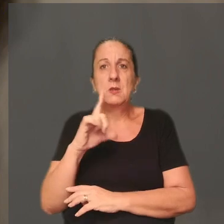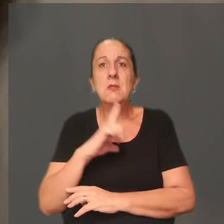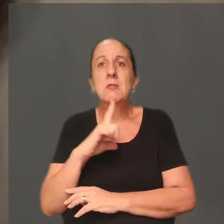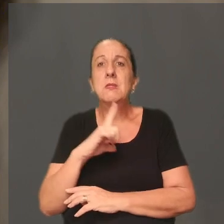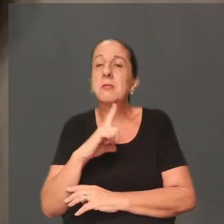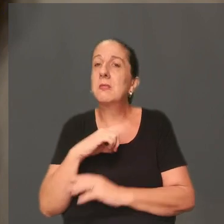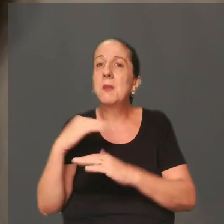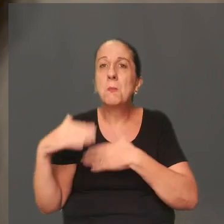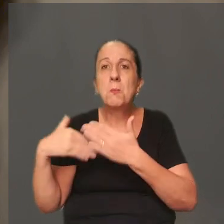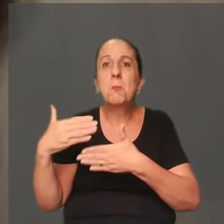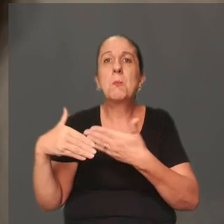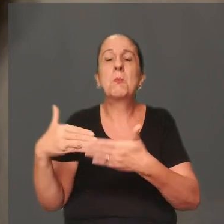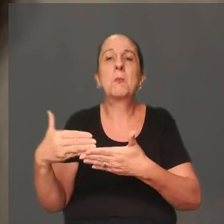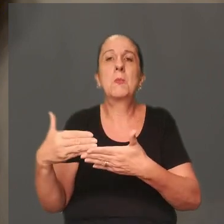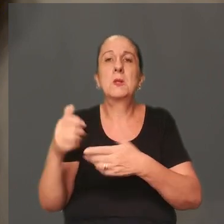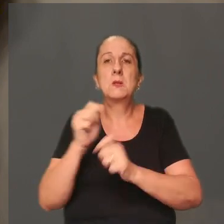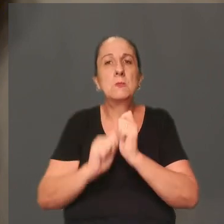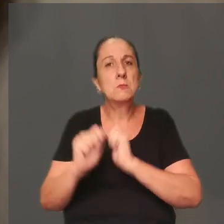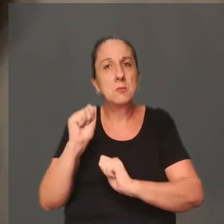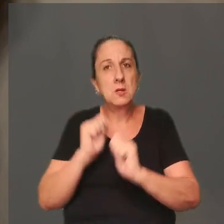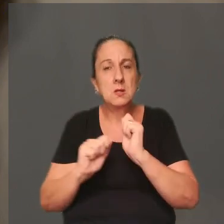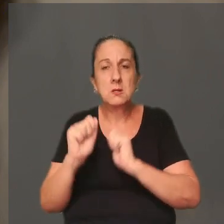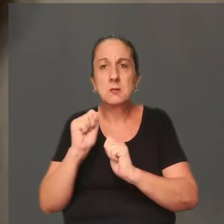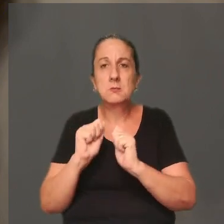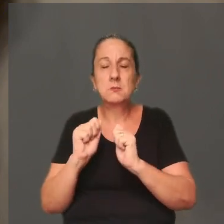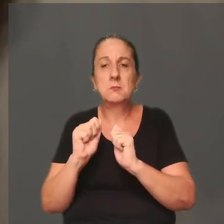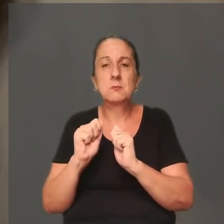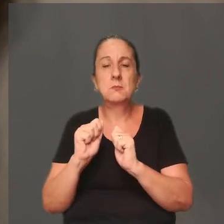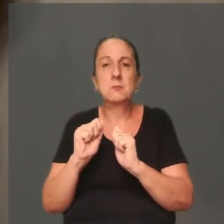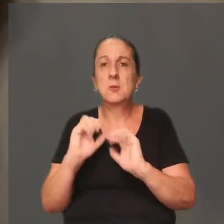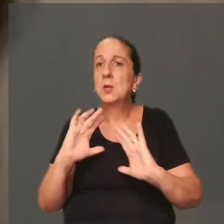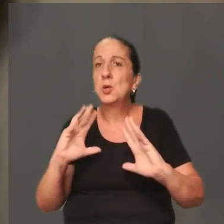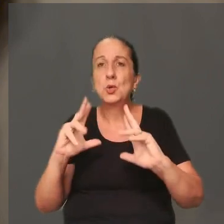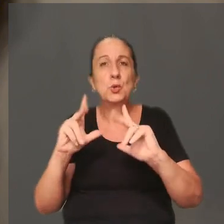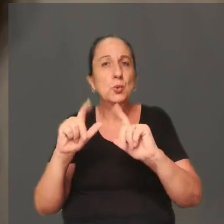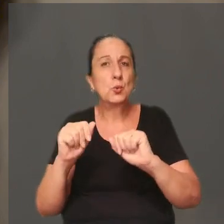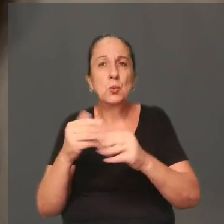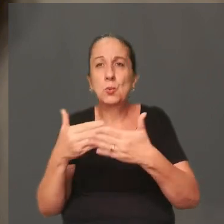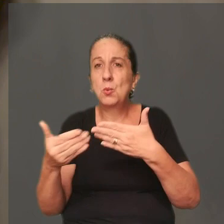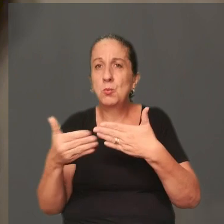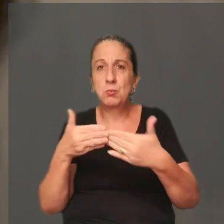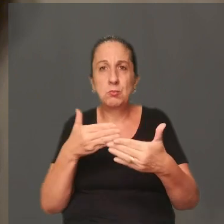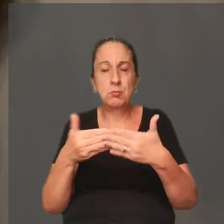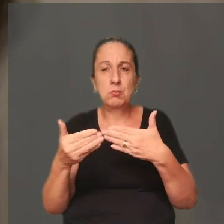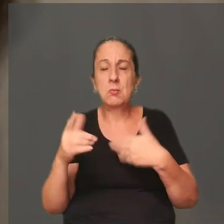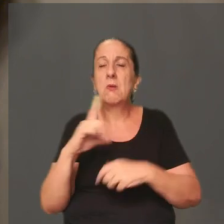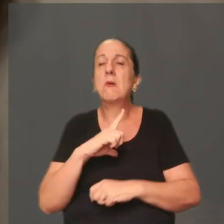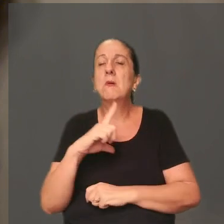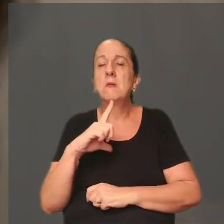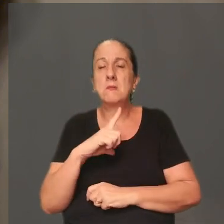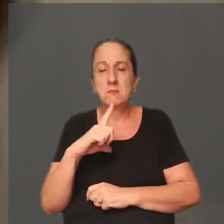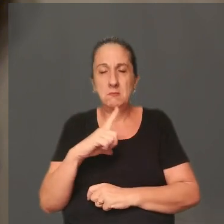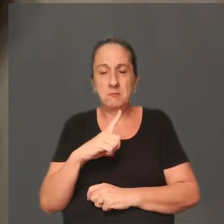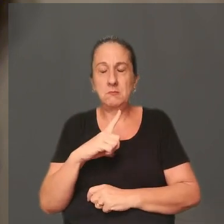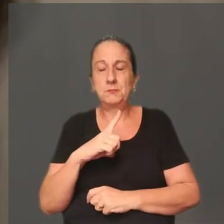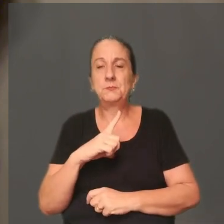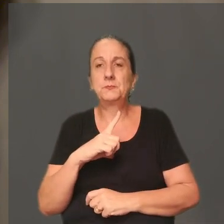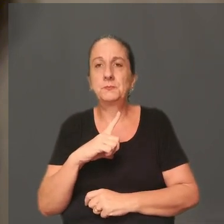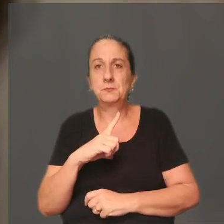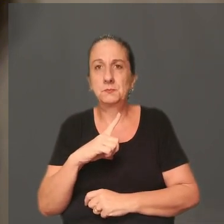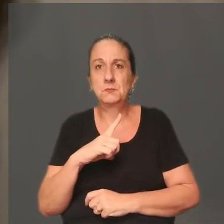os procedimentos administrativos de toda natureza, tem uma